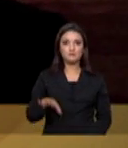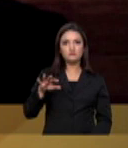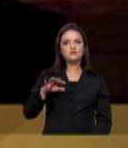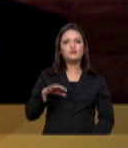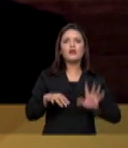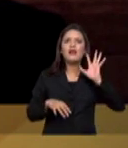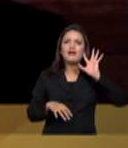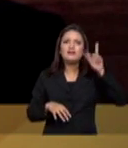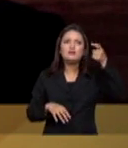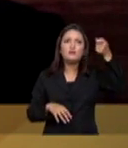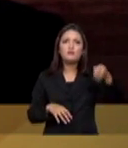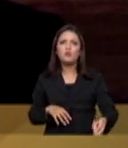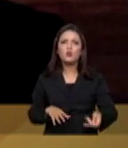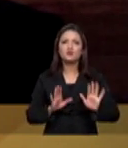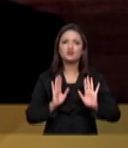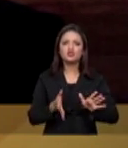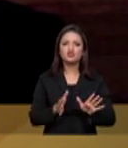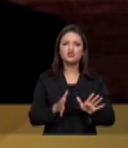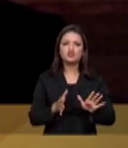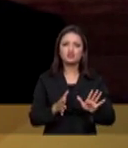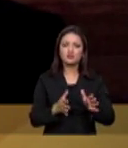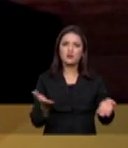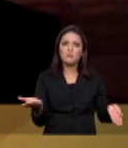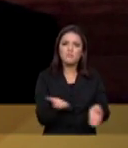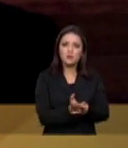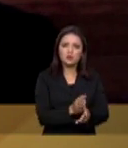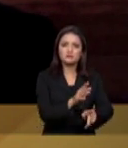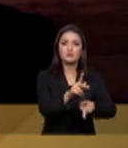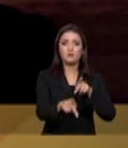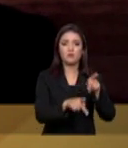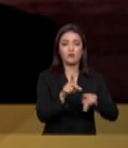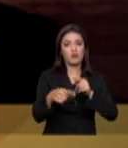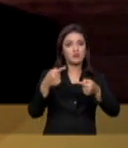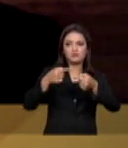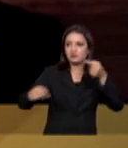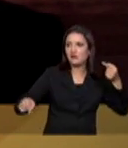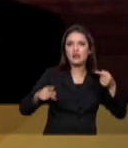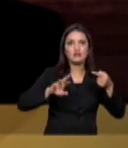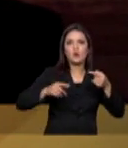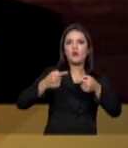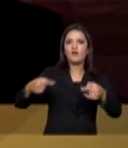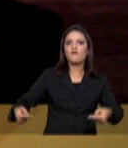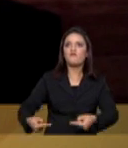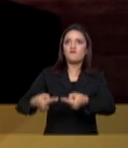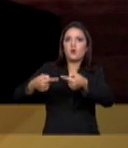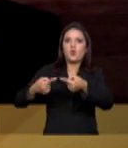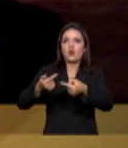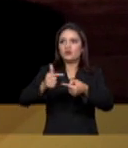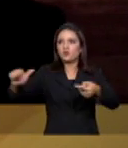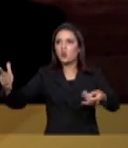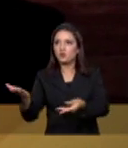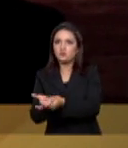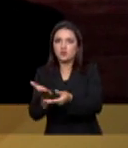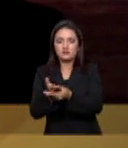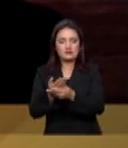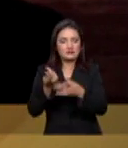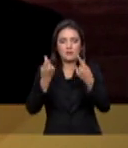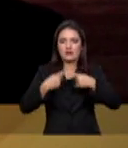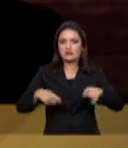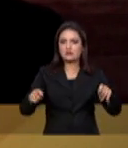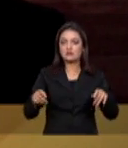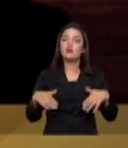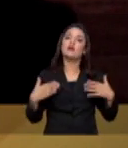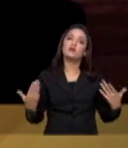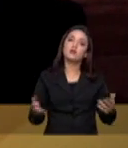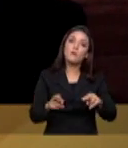em ação popular é Desprovida de força vincular em sentido técnico nesses termos os